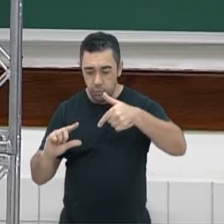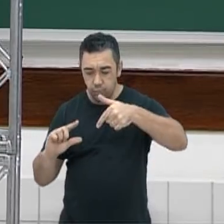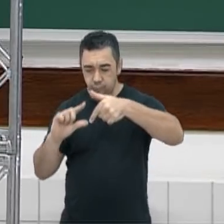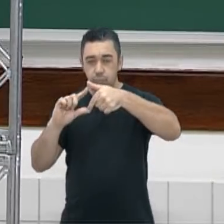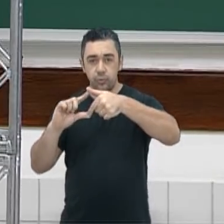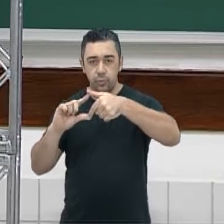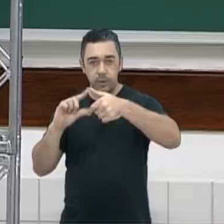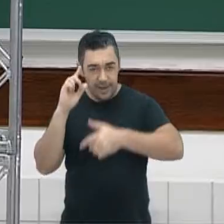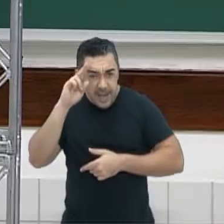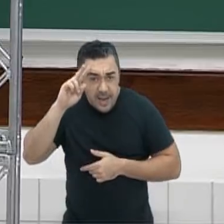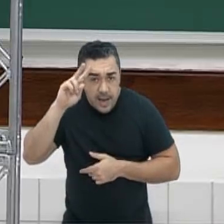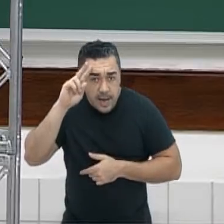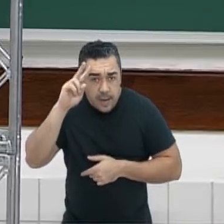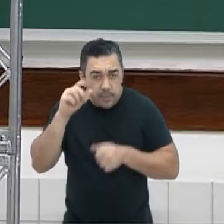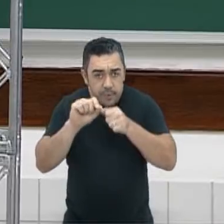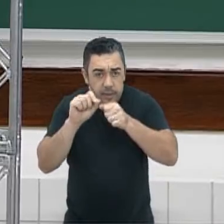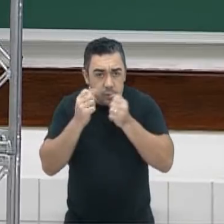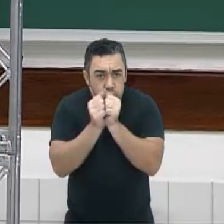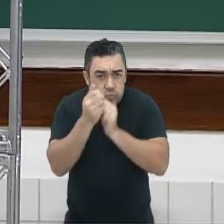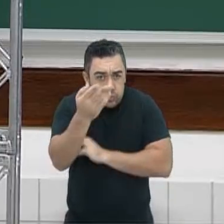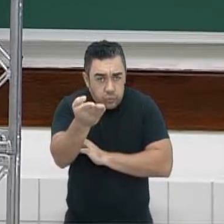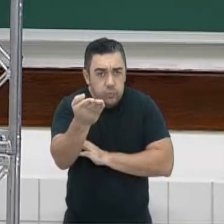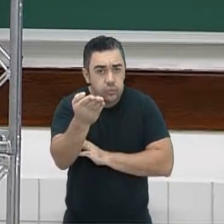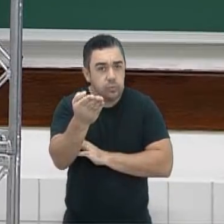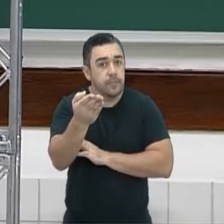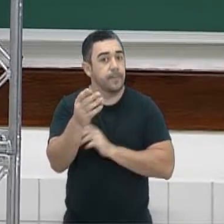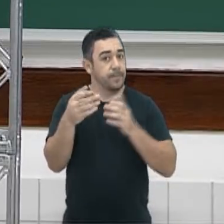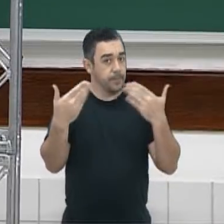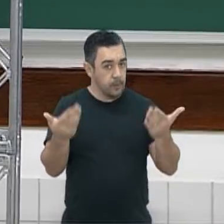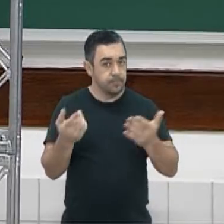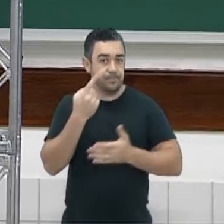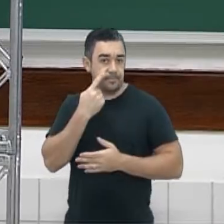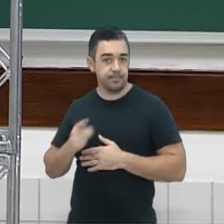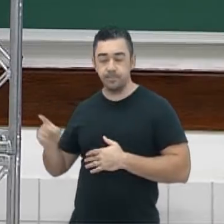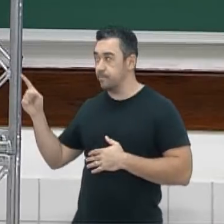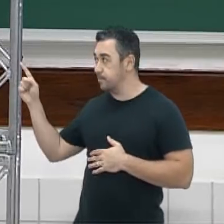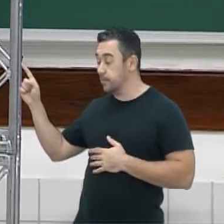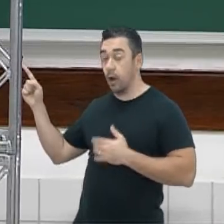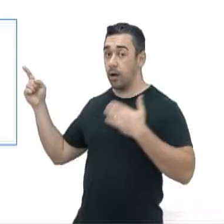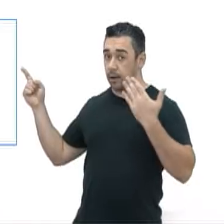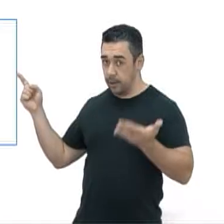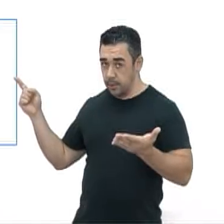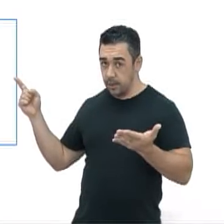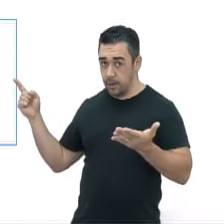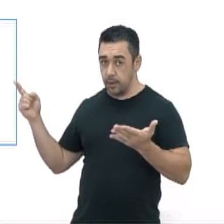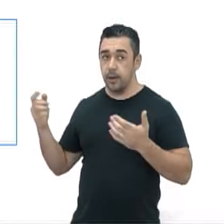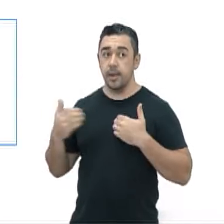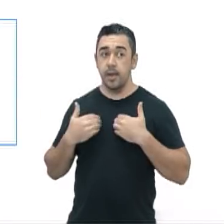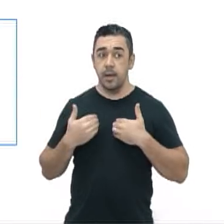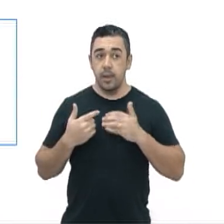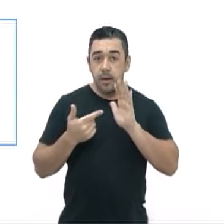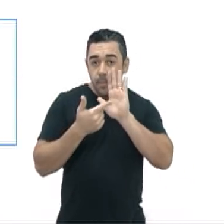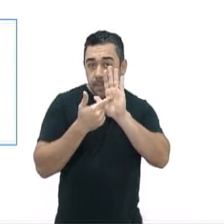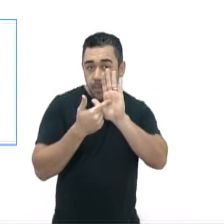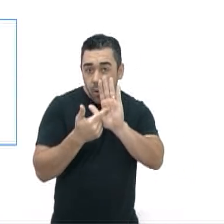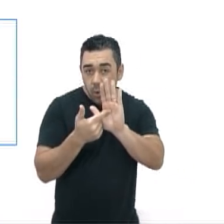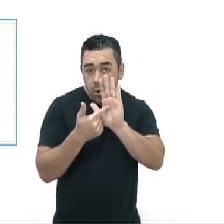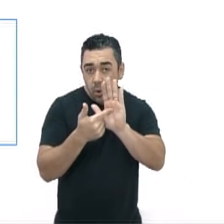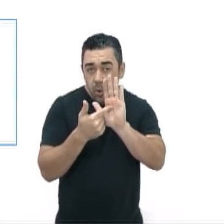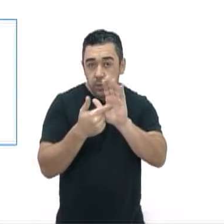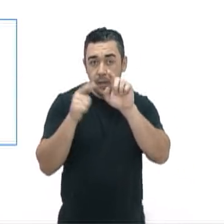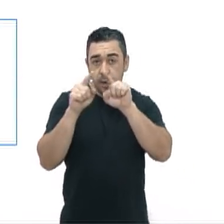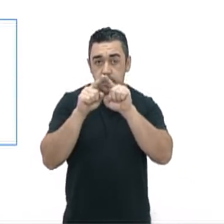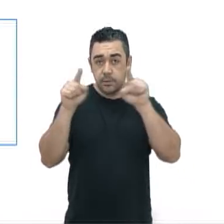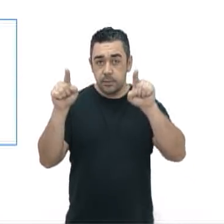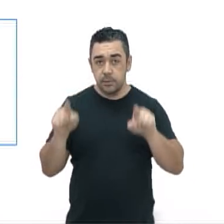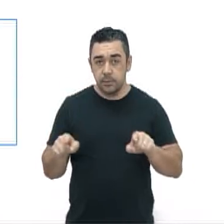viu? Lembraram que a professora montou com vocês? Então tá. Então olha lá, aí agora a professora trouxe em desenho. Então quer